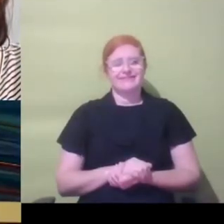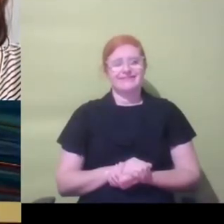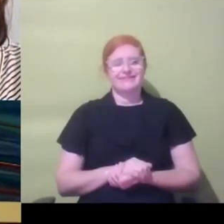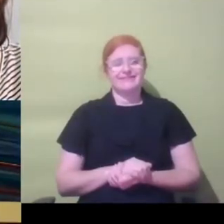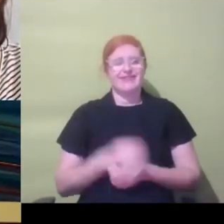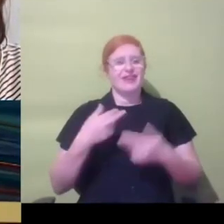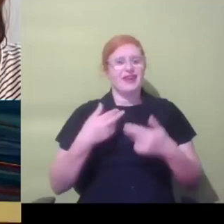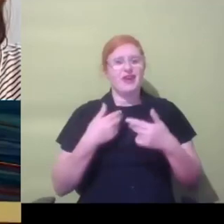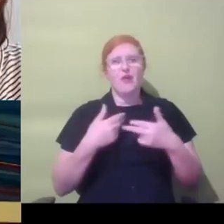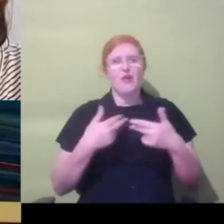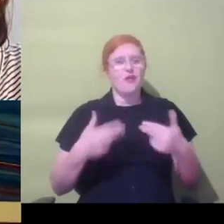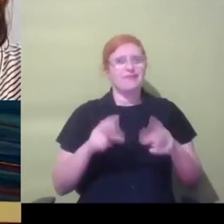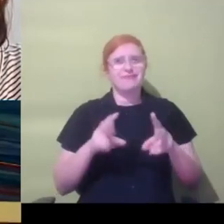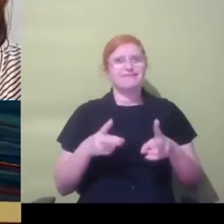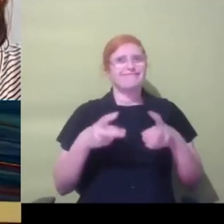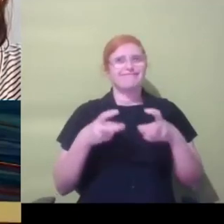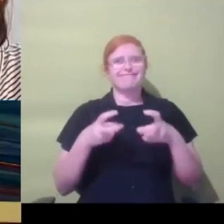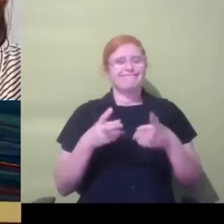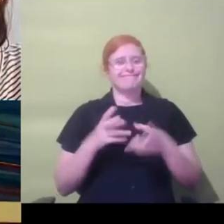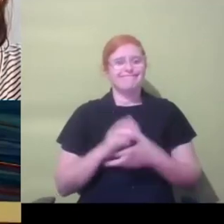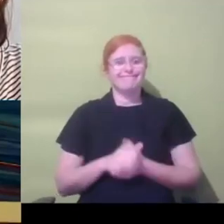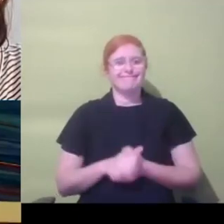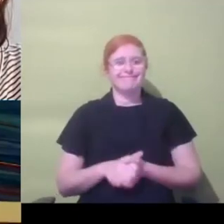uma coisa que a gente não percebe